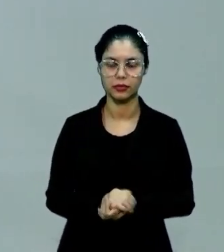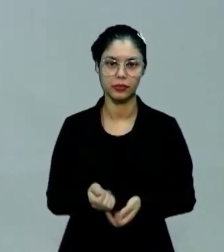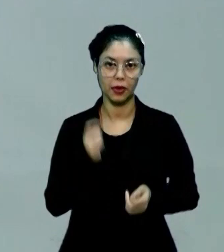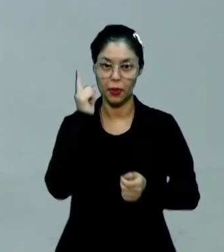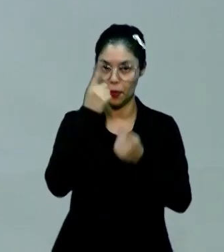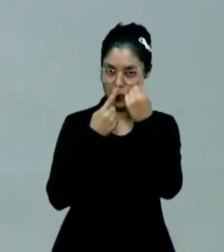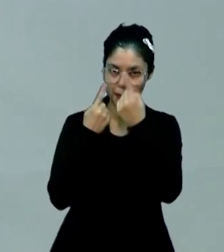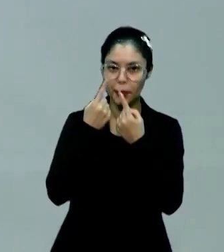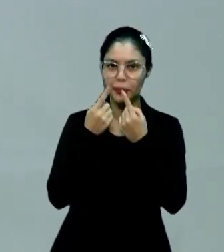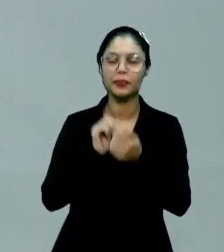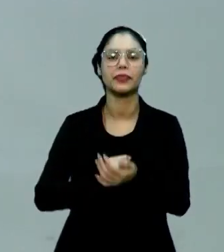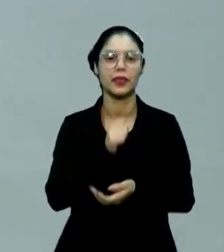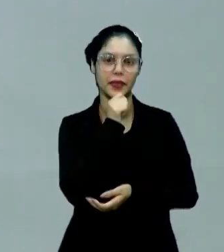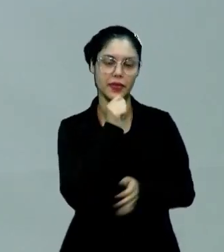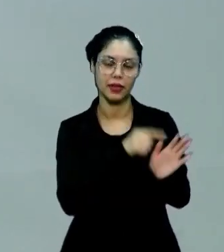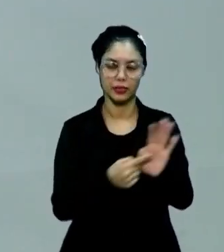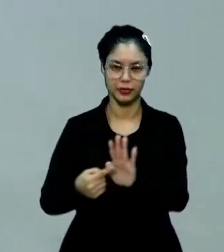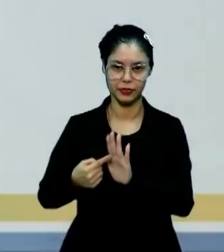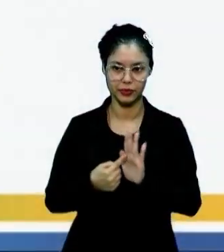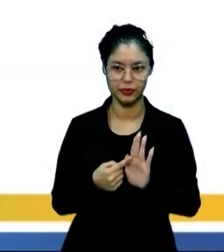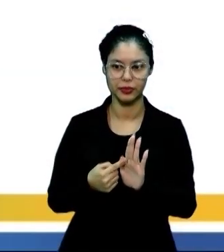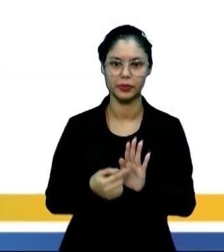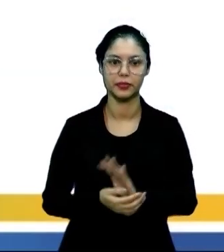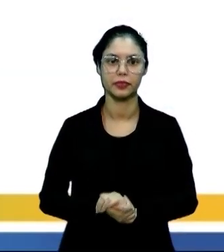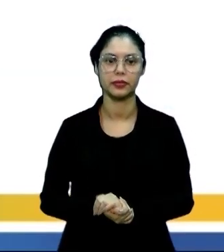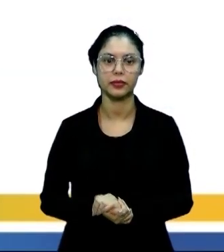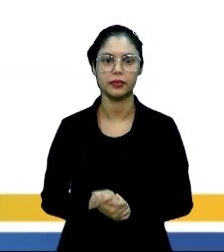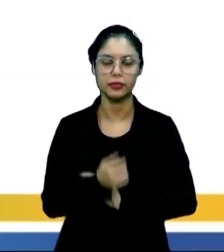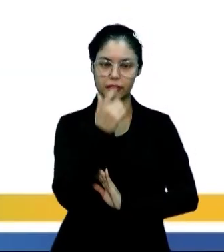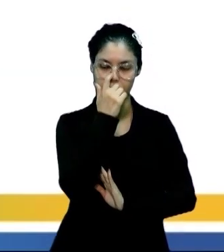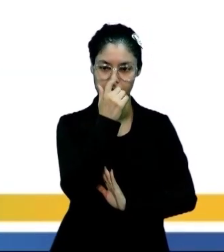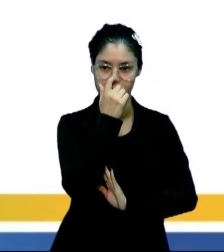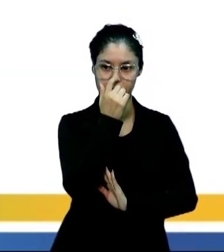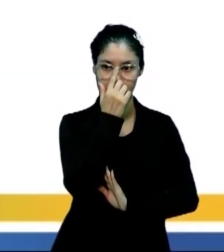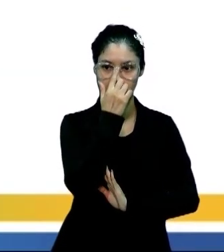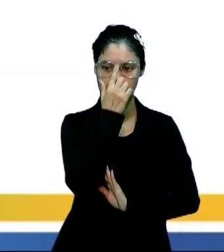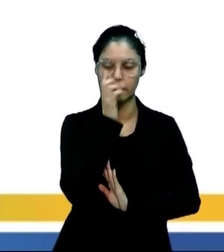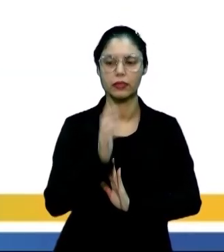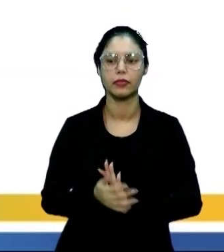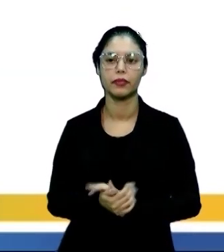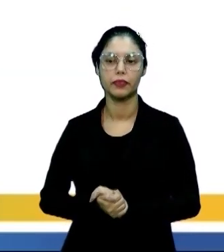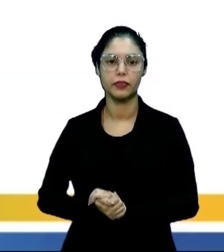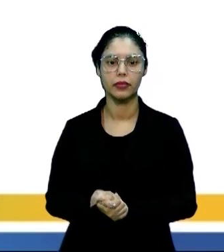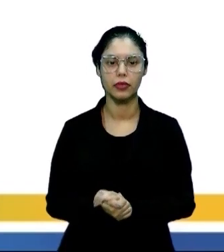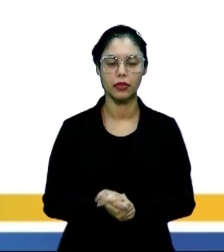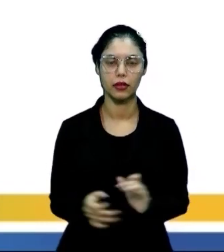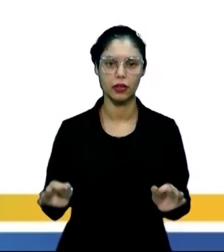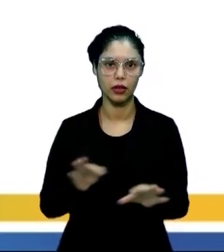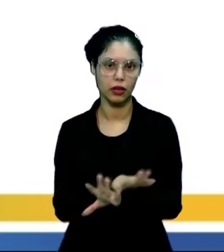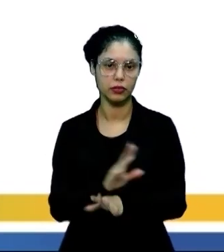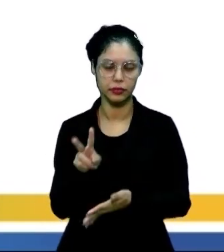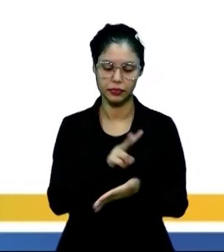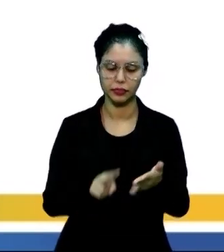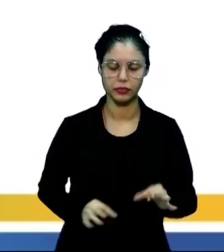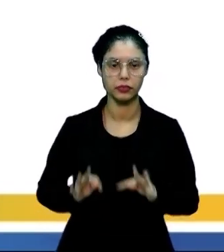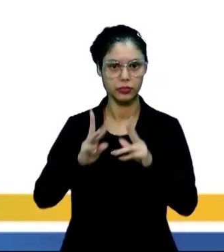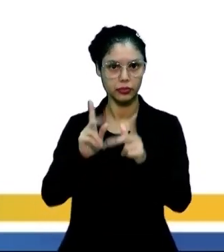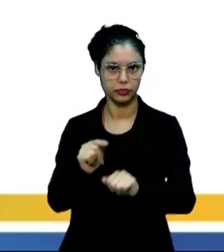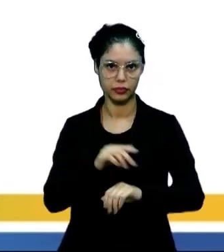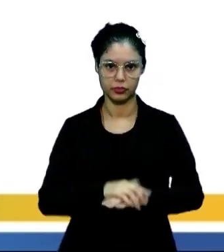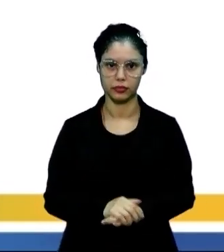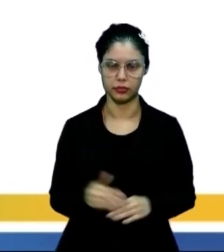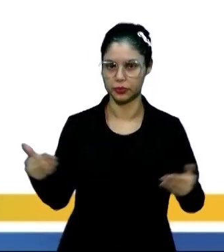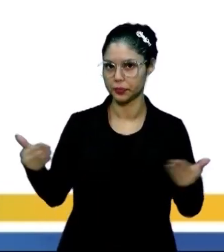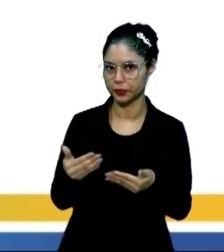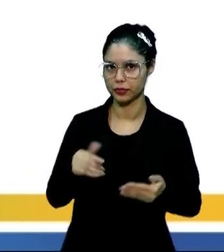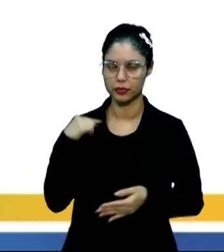semblante, né? O que eles mostram estar sentindo. Então, nós acabamos de ler todas as alternativas.